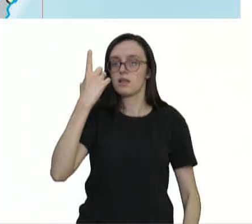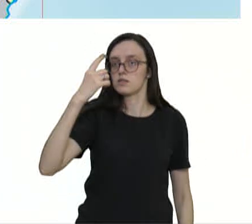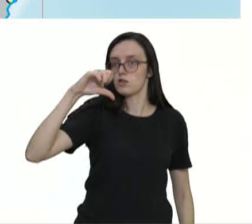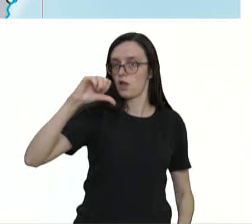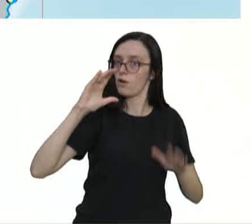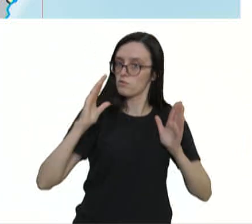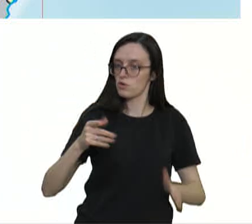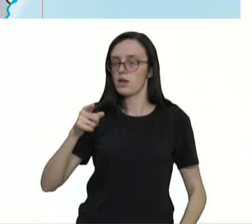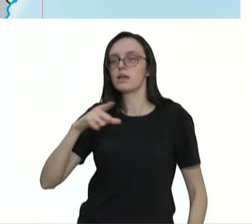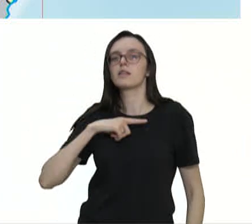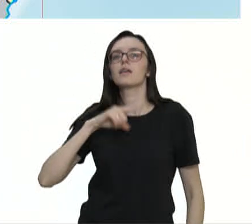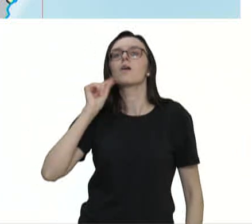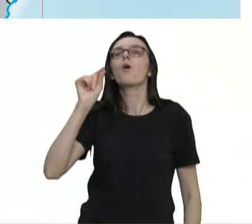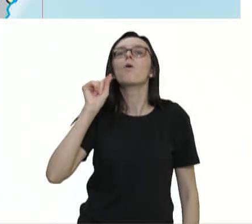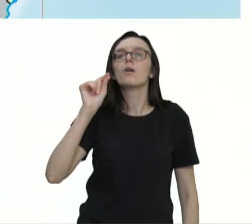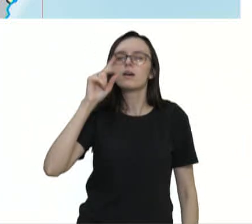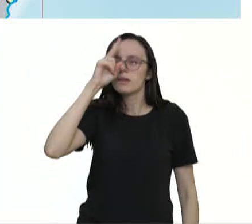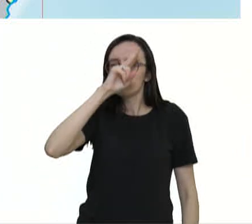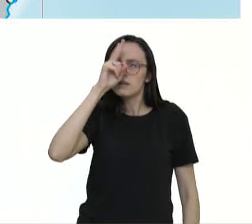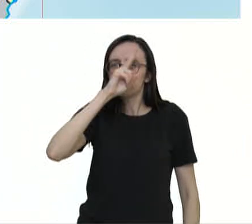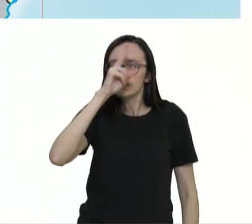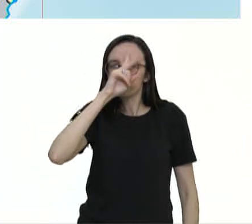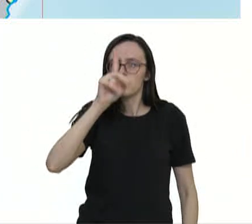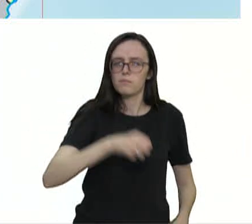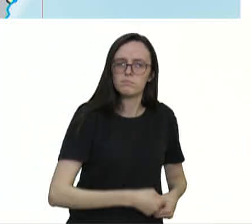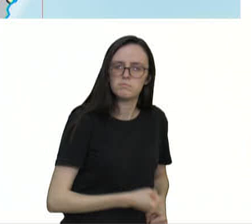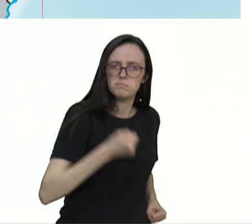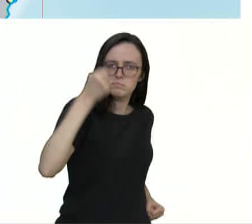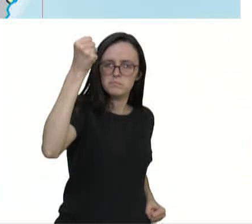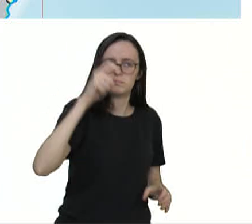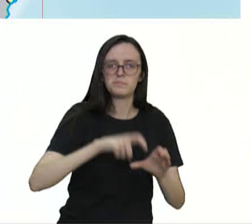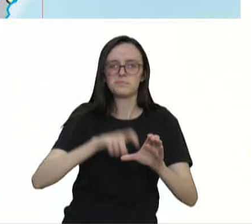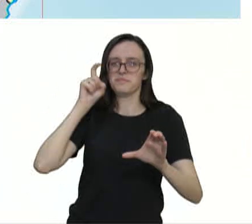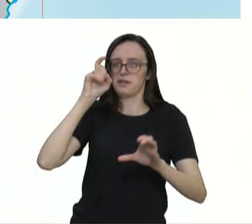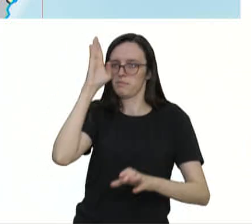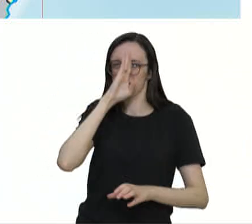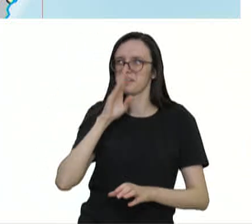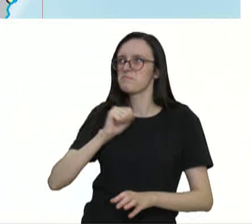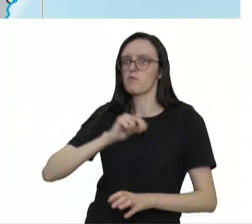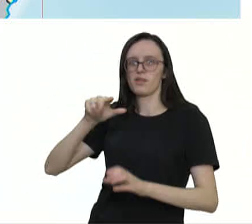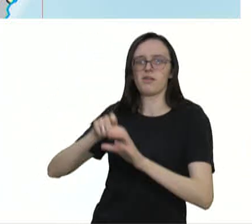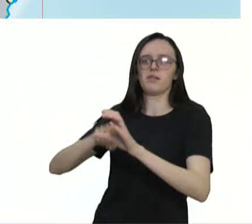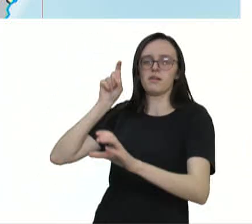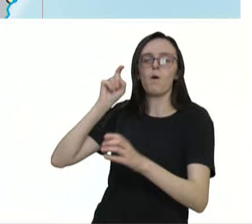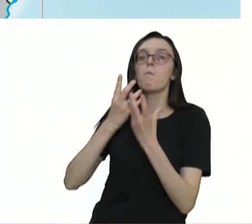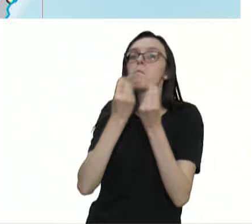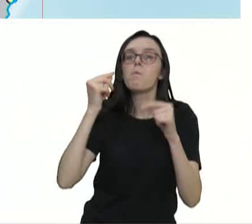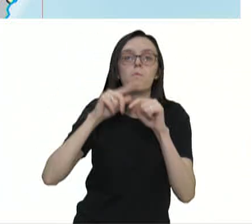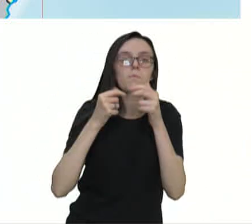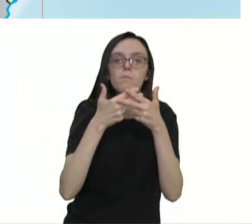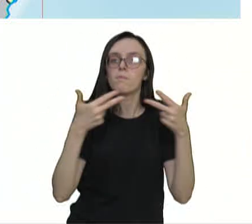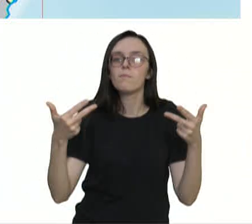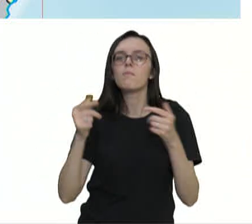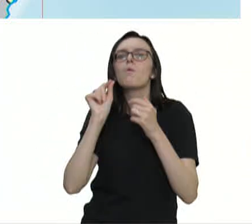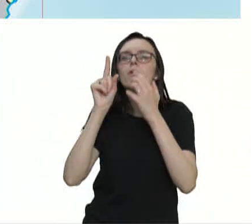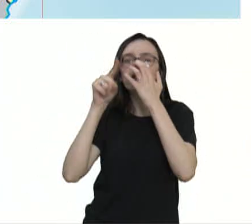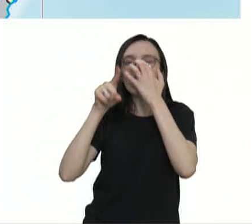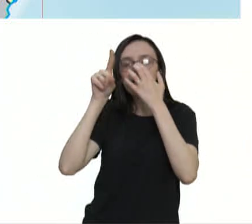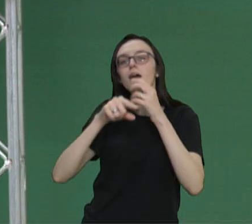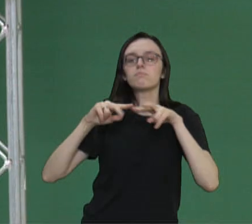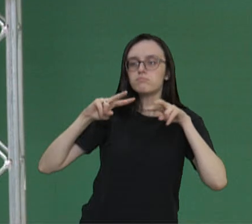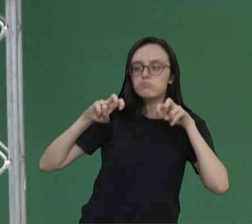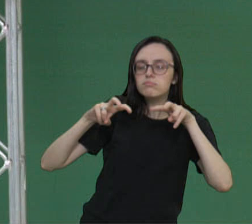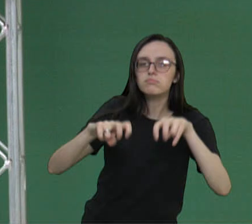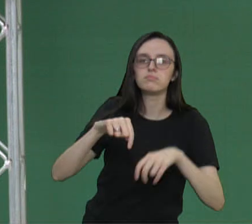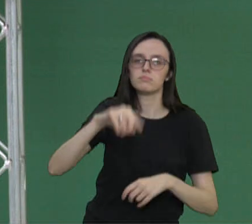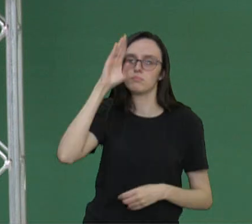já houve, então, lembra lá da independência do Brasil, né? Então, muitos produtos eram explorados